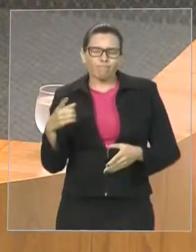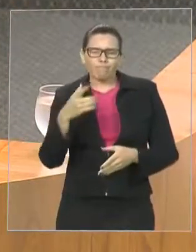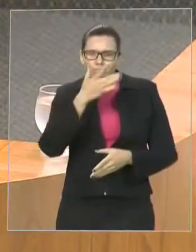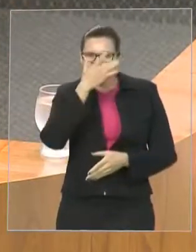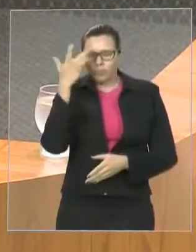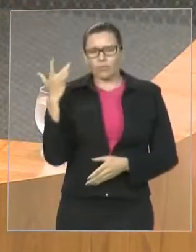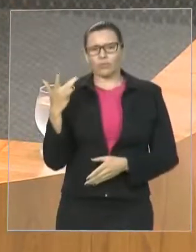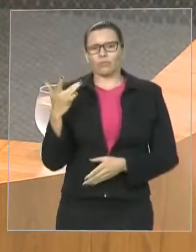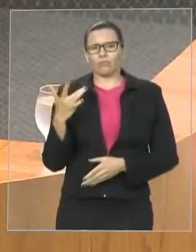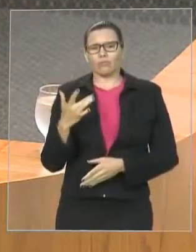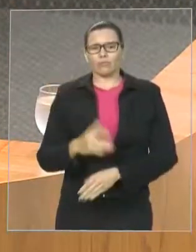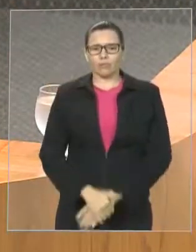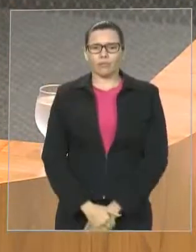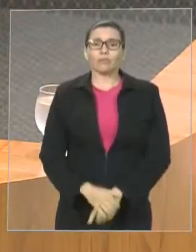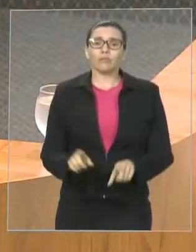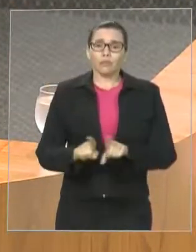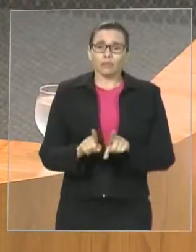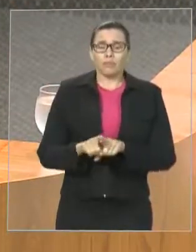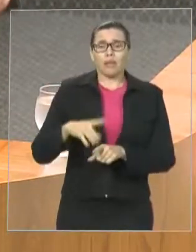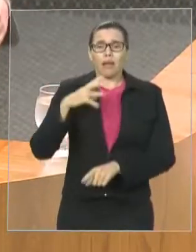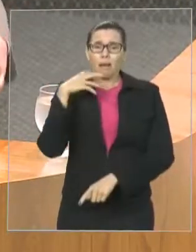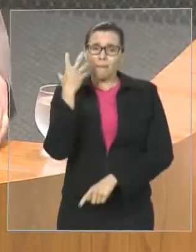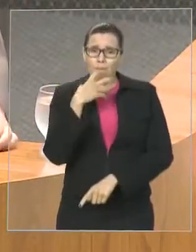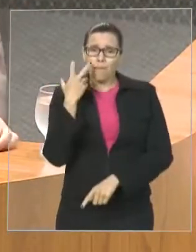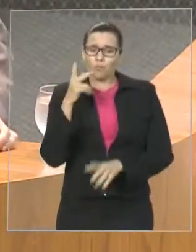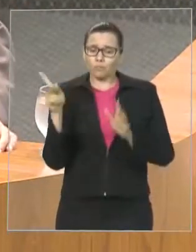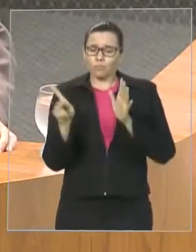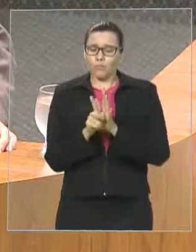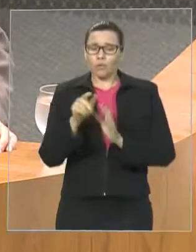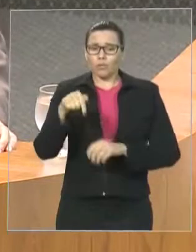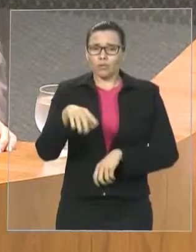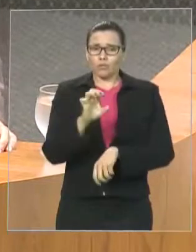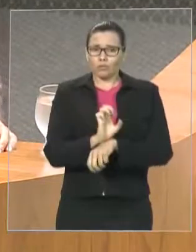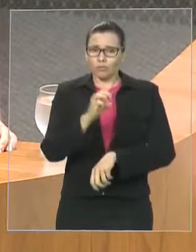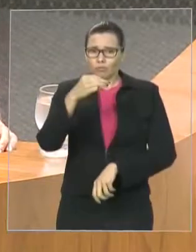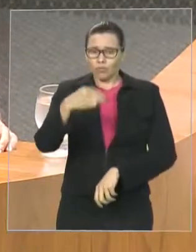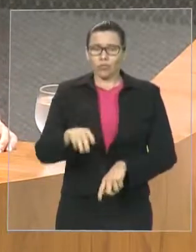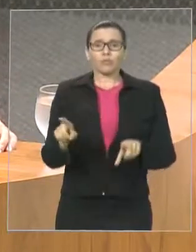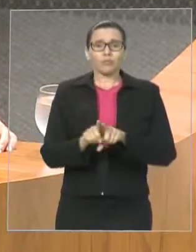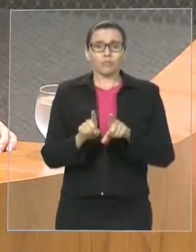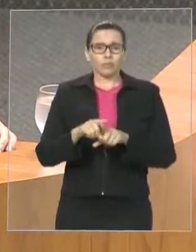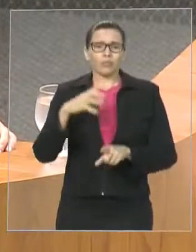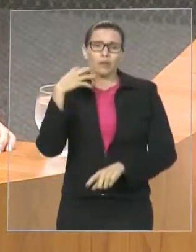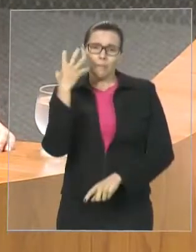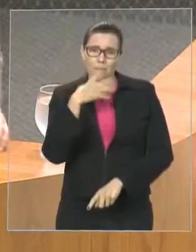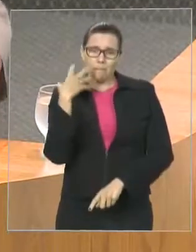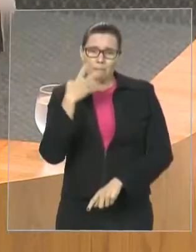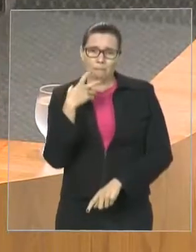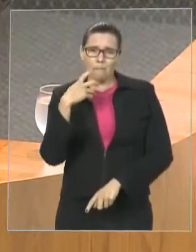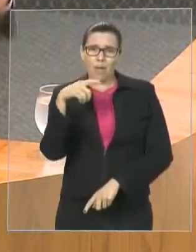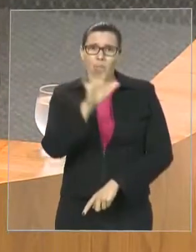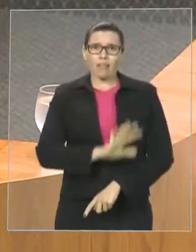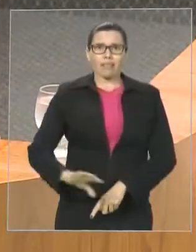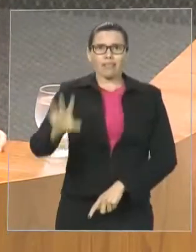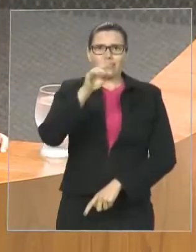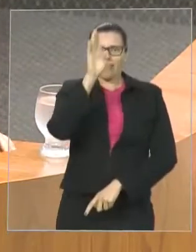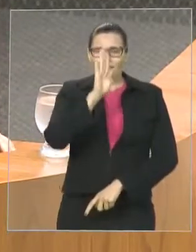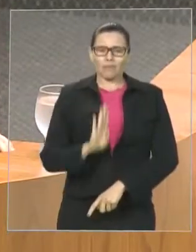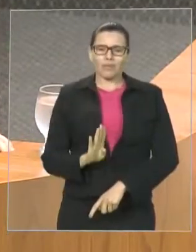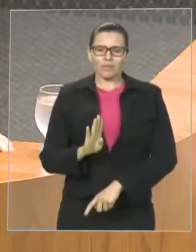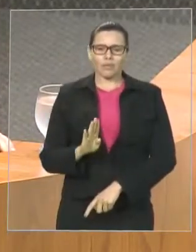também artistas nacionais. Artistas nacionais como, por exemplo, a banda Paralama do Sucesso, Paula